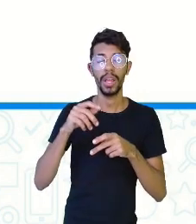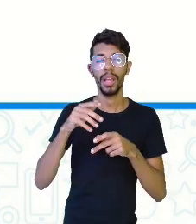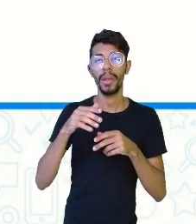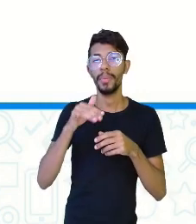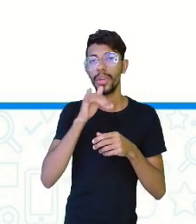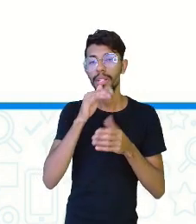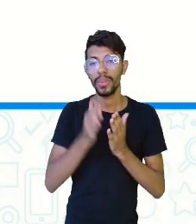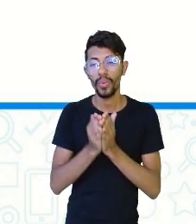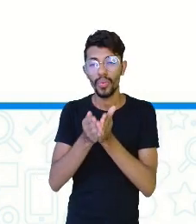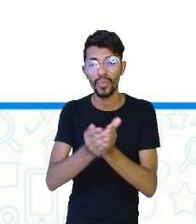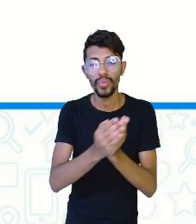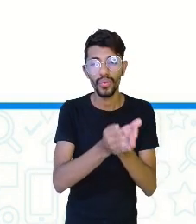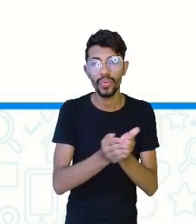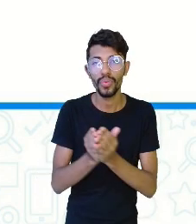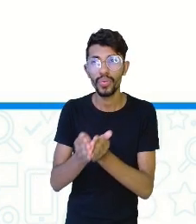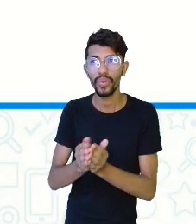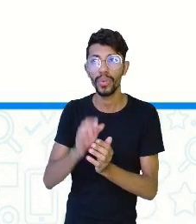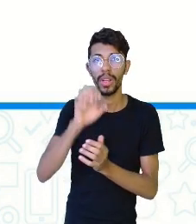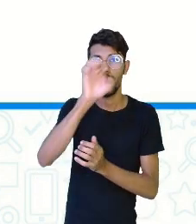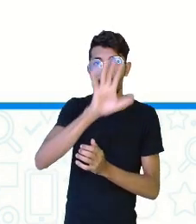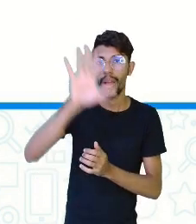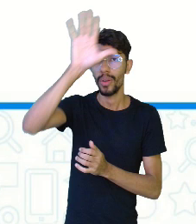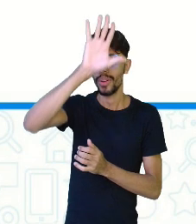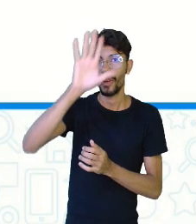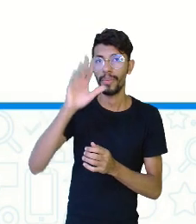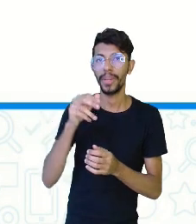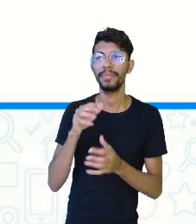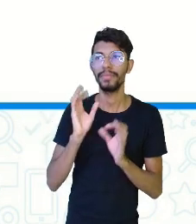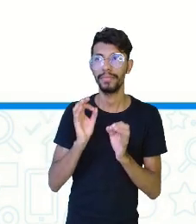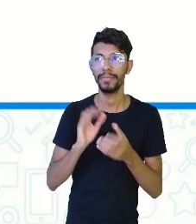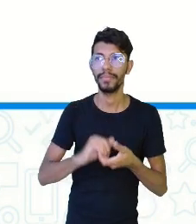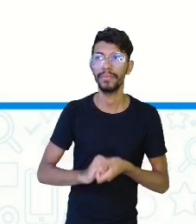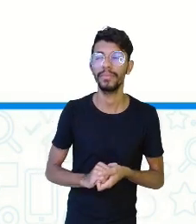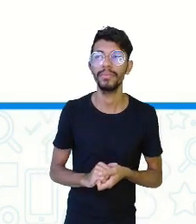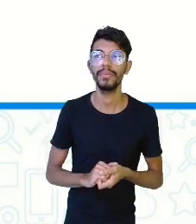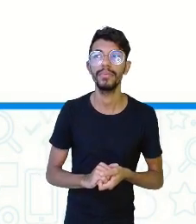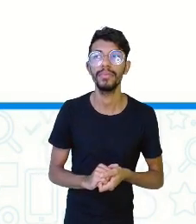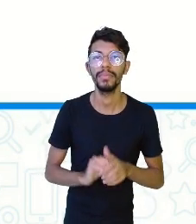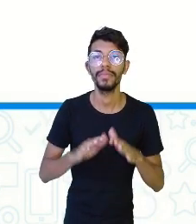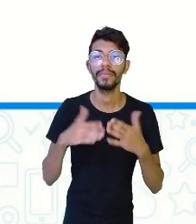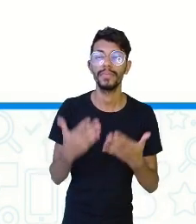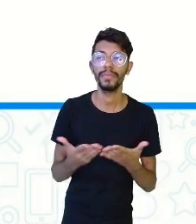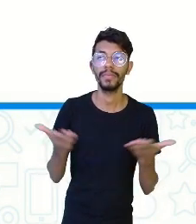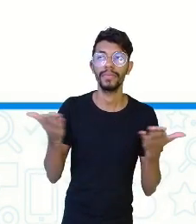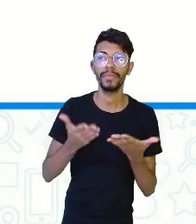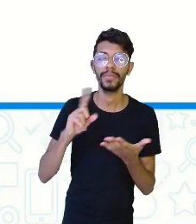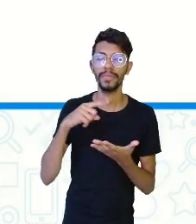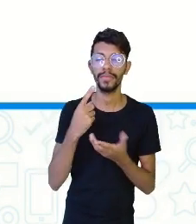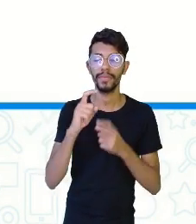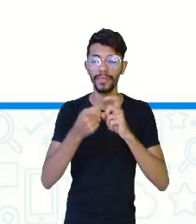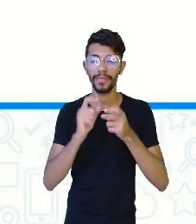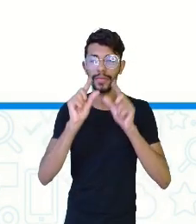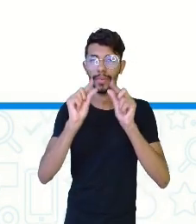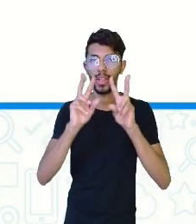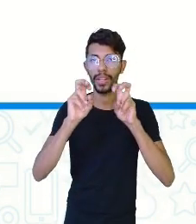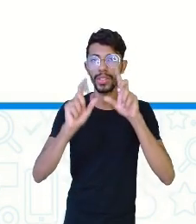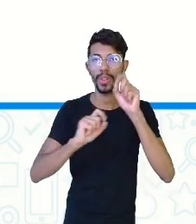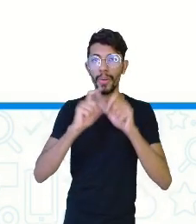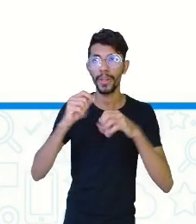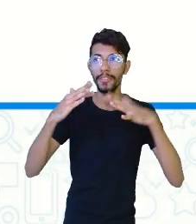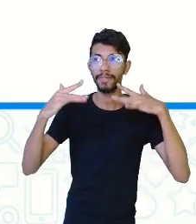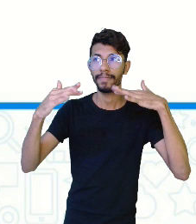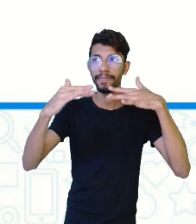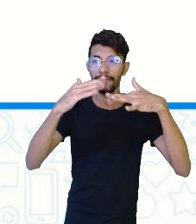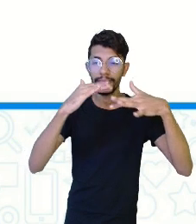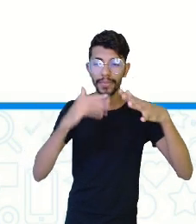tá certo? Via mar, pelos navios. Vamos agora falar um pouquinho sobre os climas